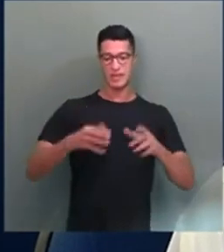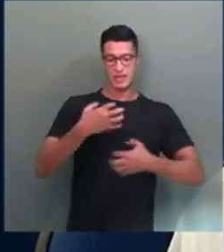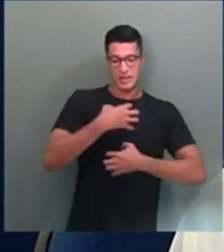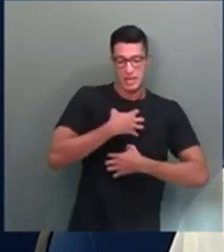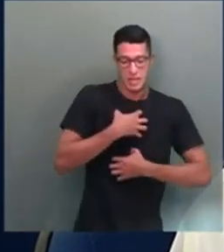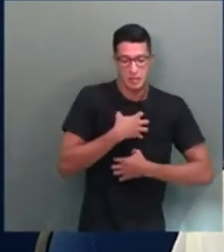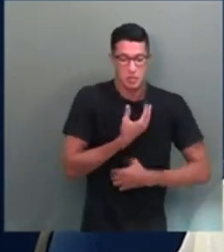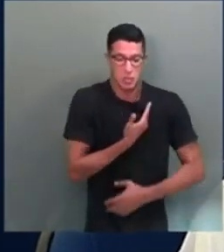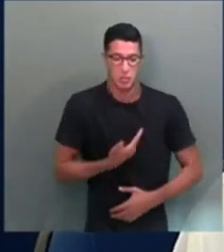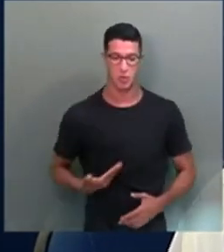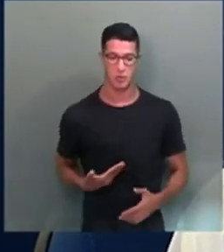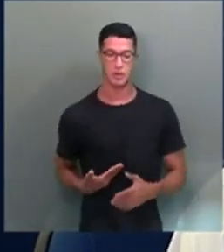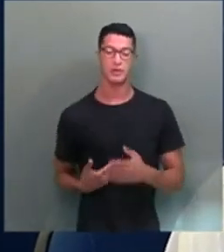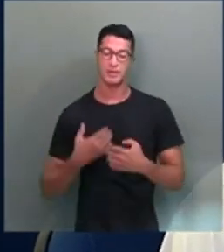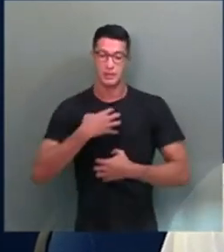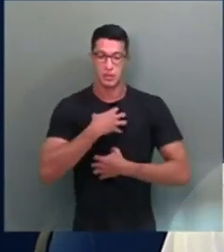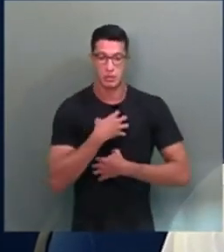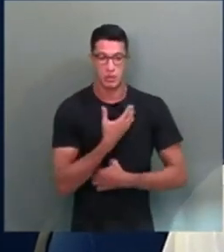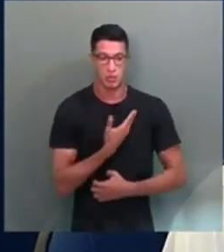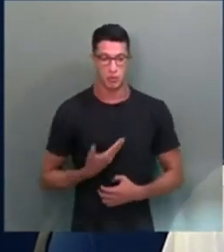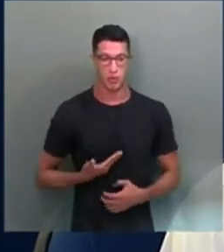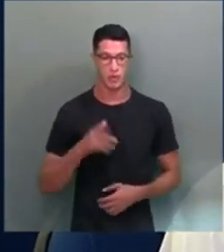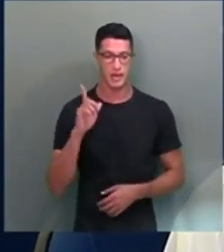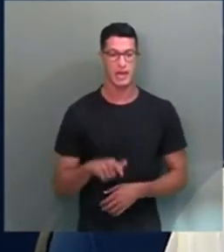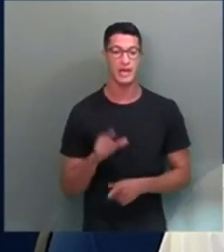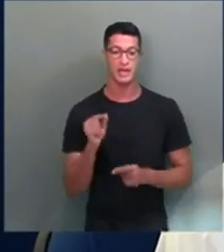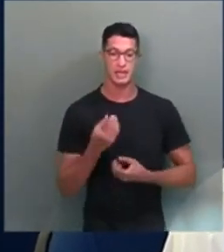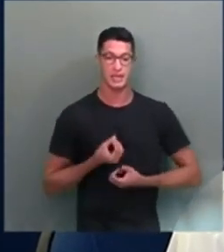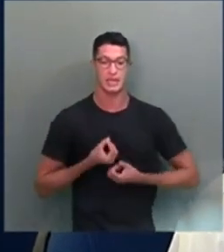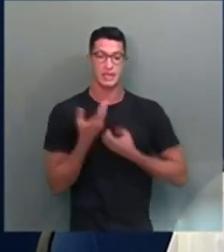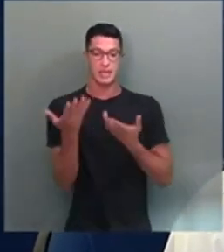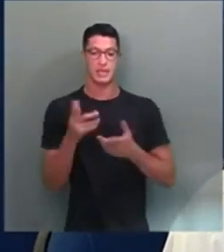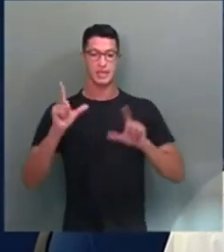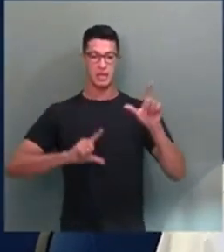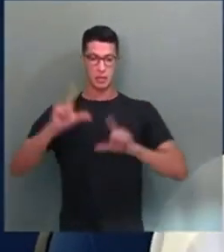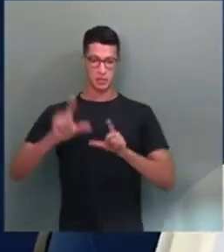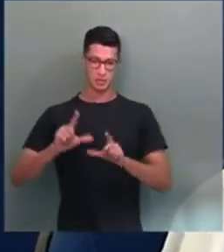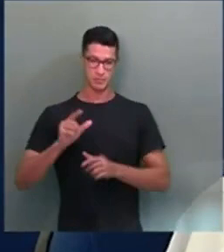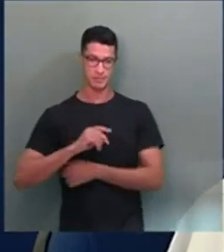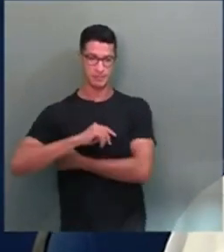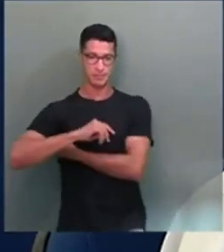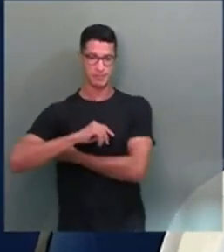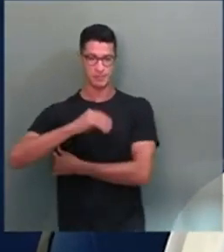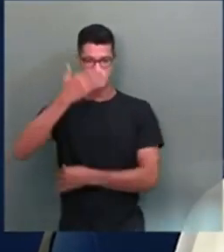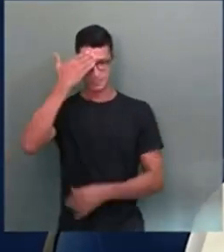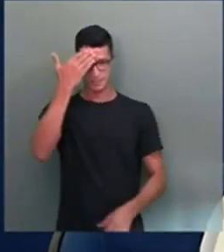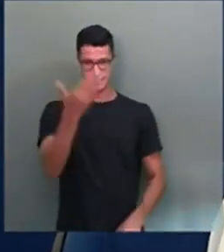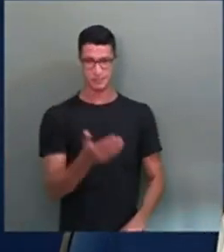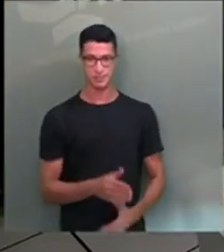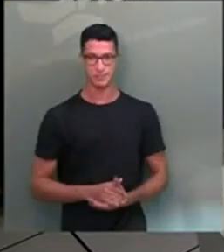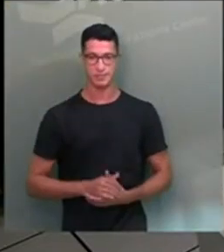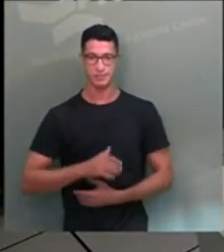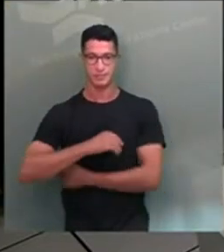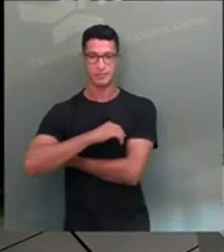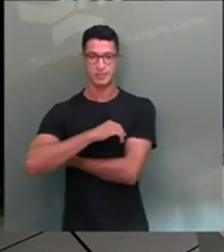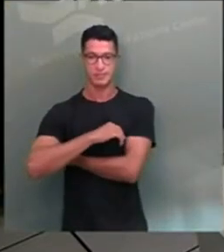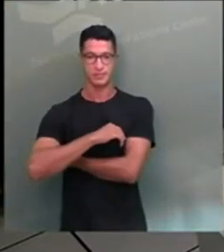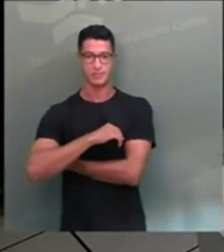sentimento público. O sentimento público é que cria a imprensa." Muito obrigada.